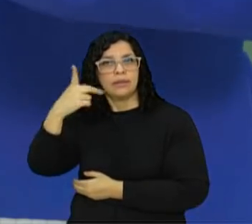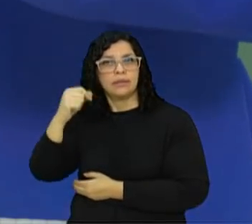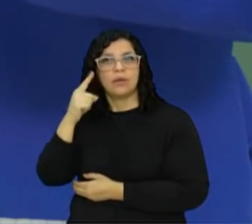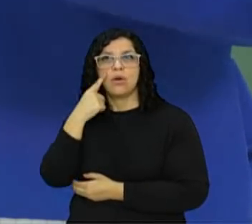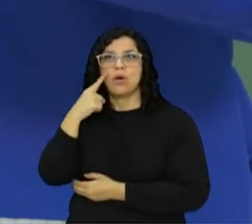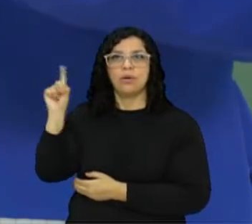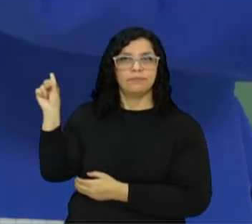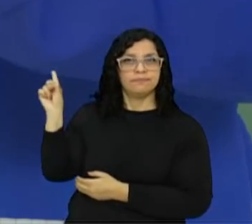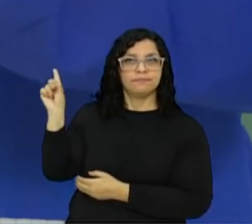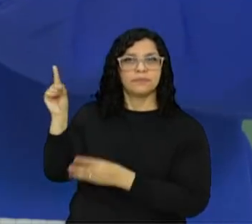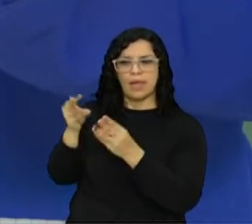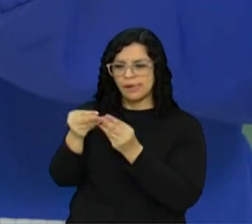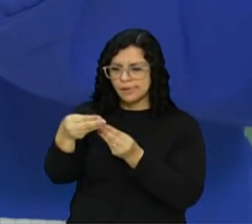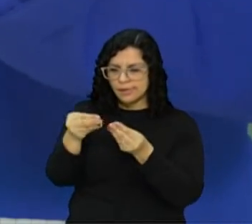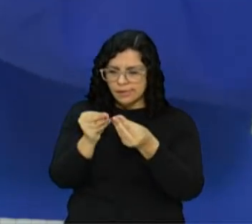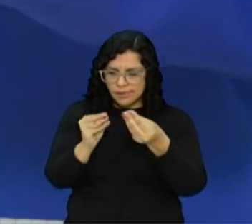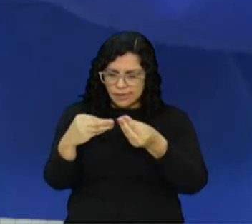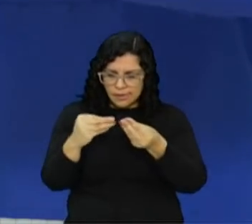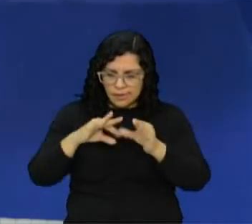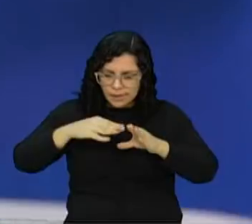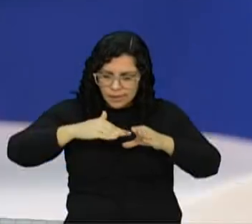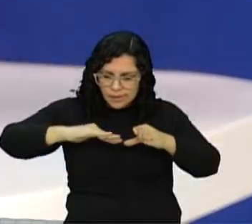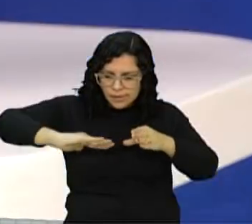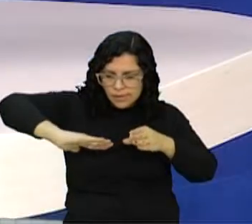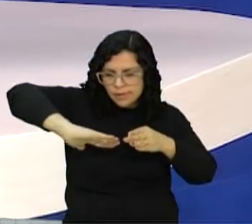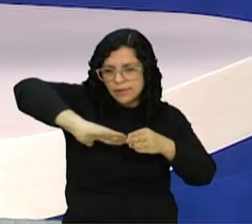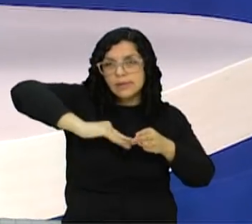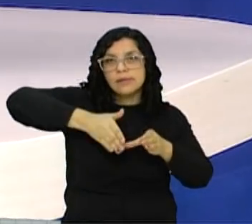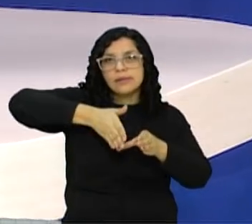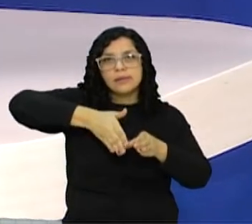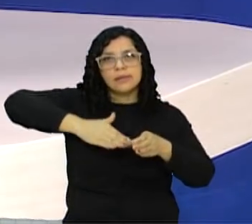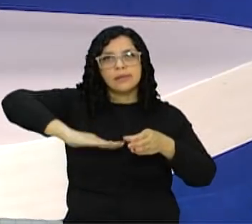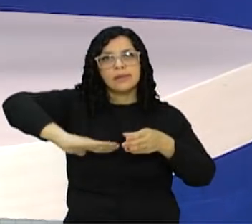vou abrir esse nosso algodão e vou, ó,